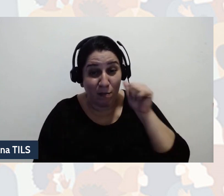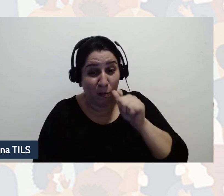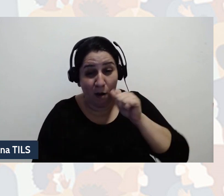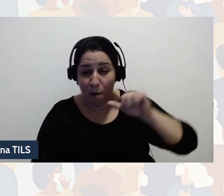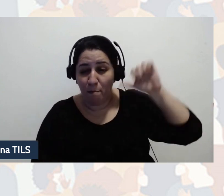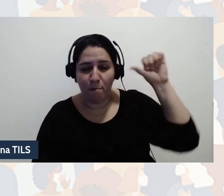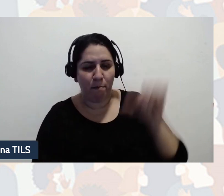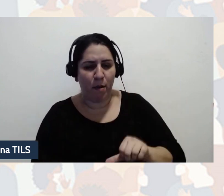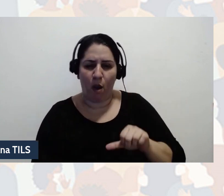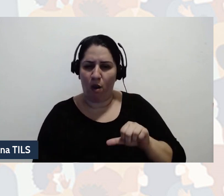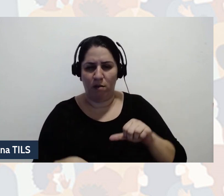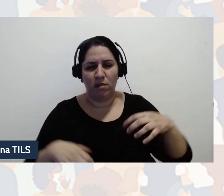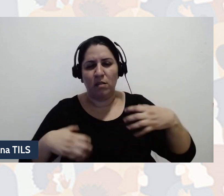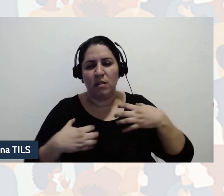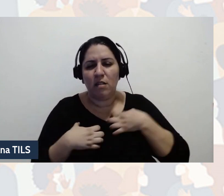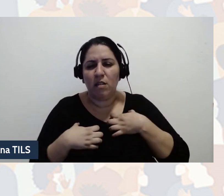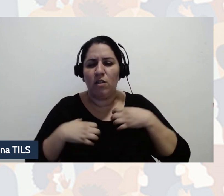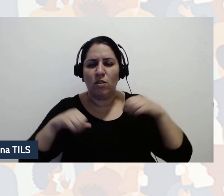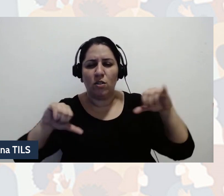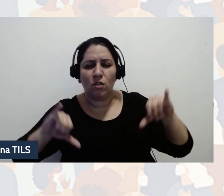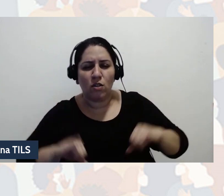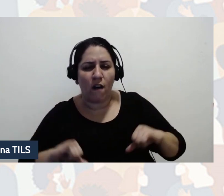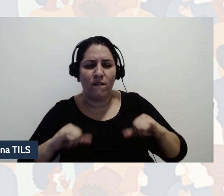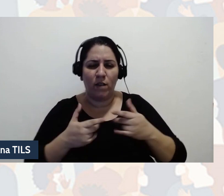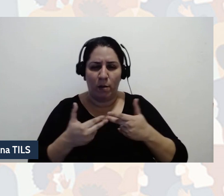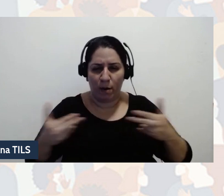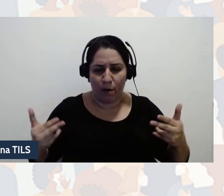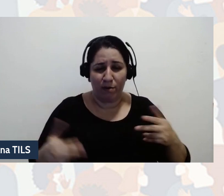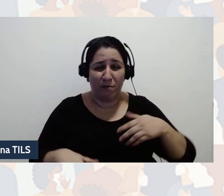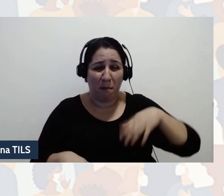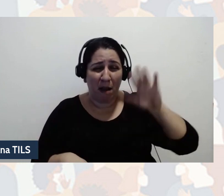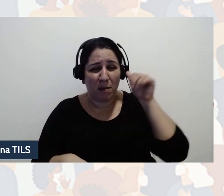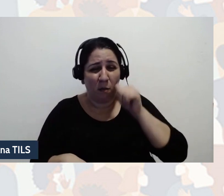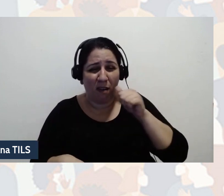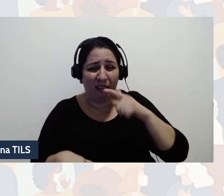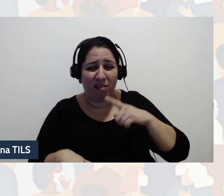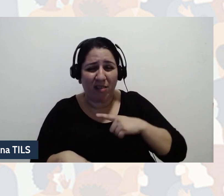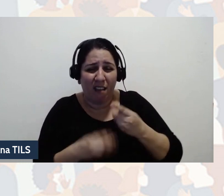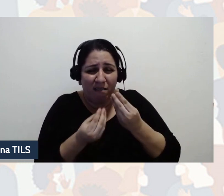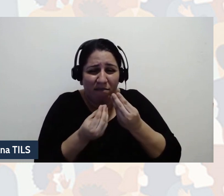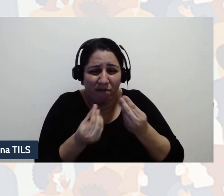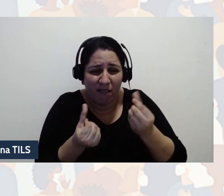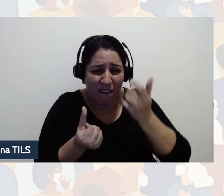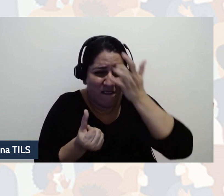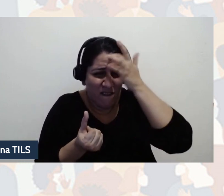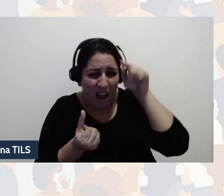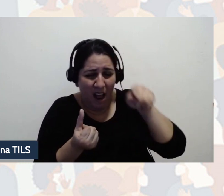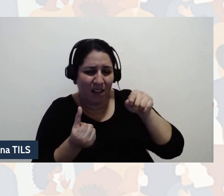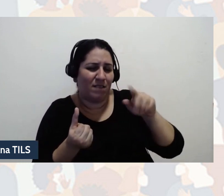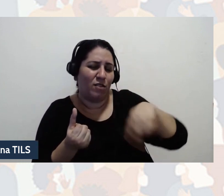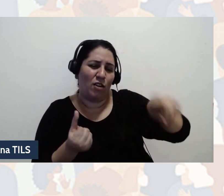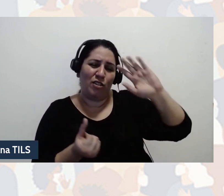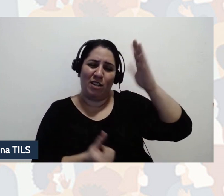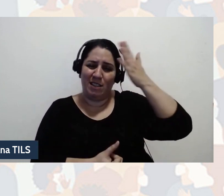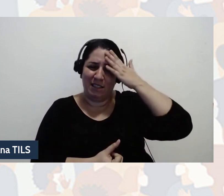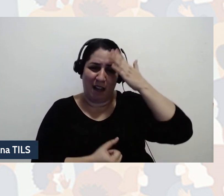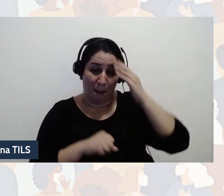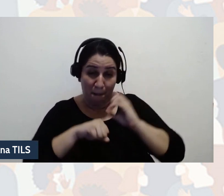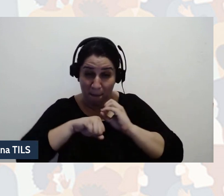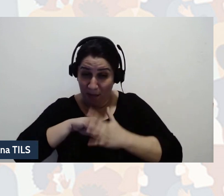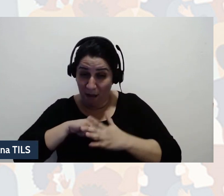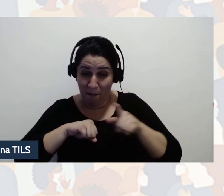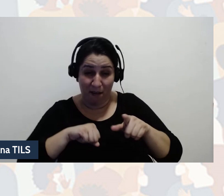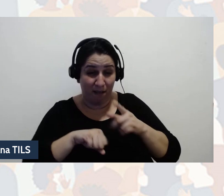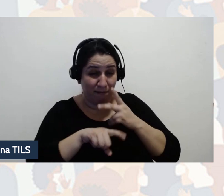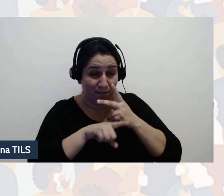trágico. Que as pessoas mais vulneráveis sempre levam a pior numa pandemia é rotineiro. E essas questões de gênero também